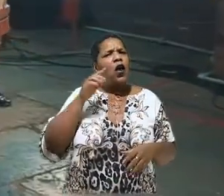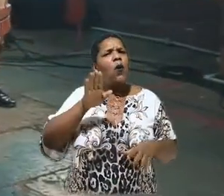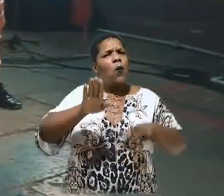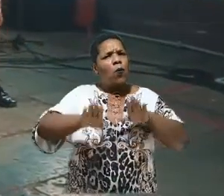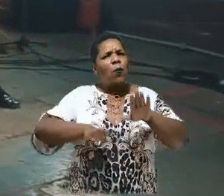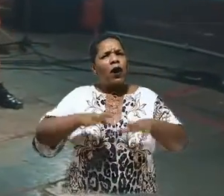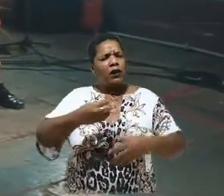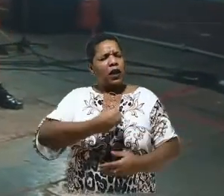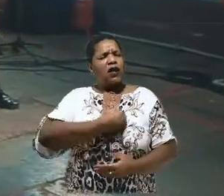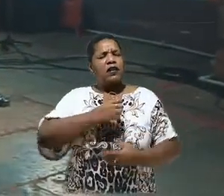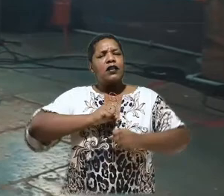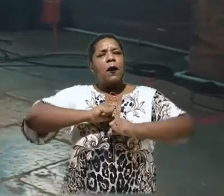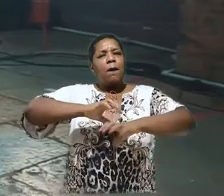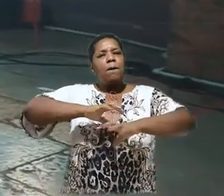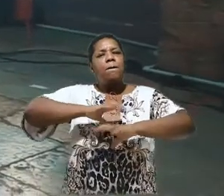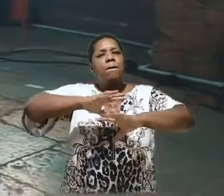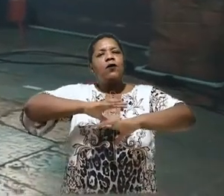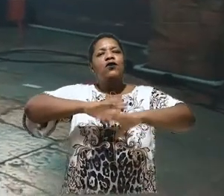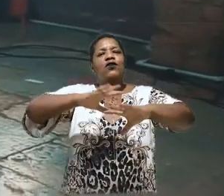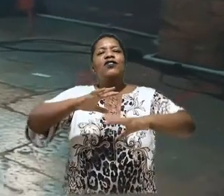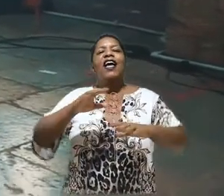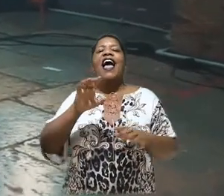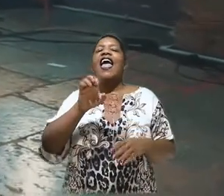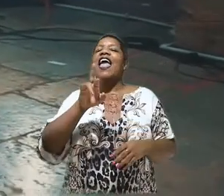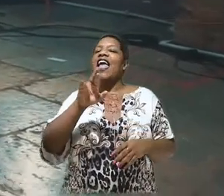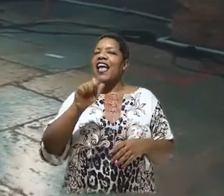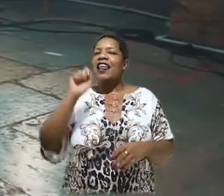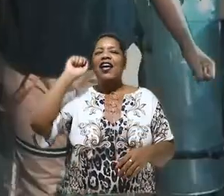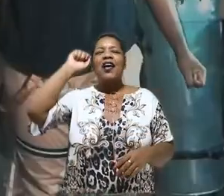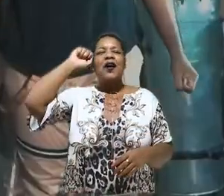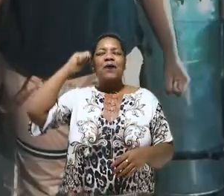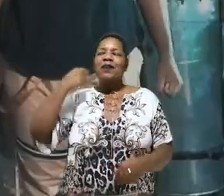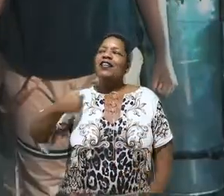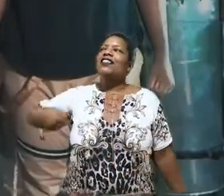fácil a vida função do professor a água preta pula